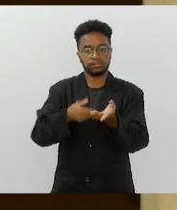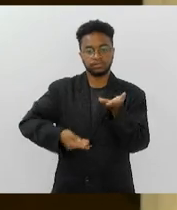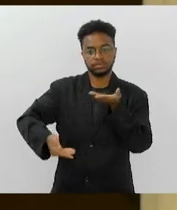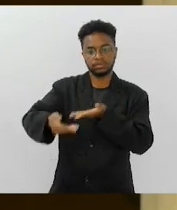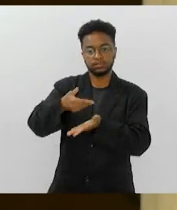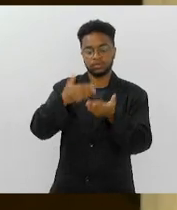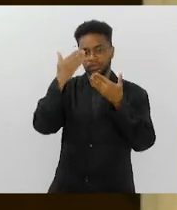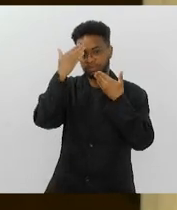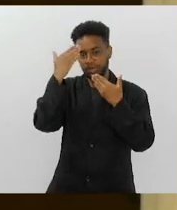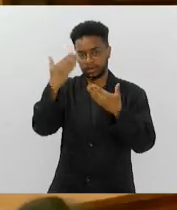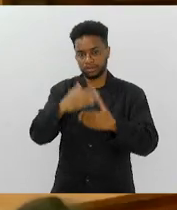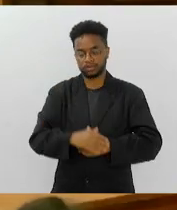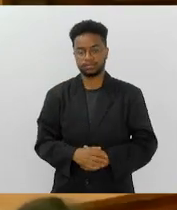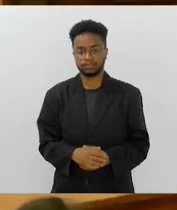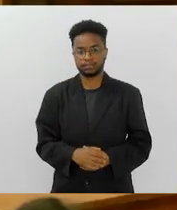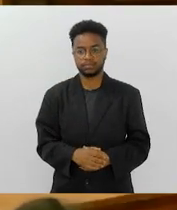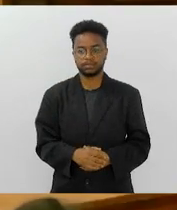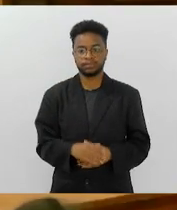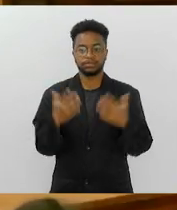Muito obrigada.